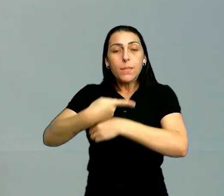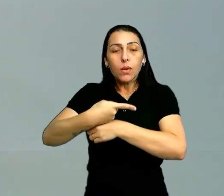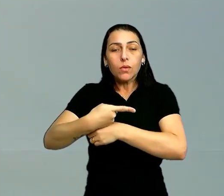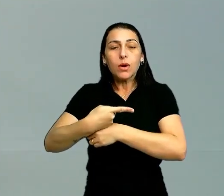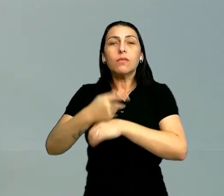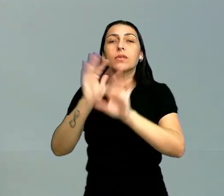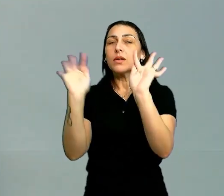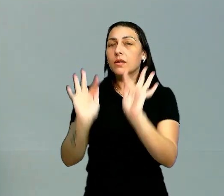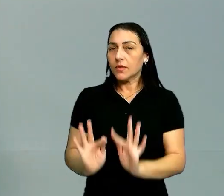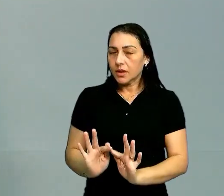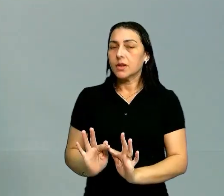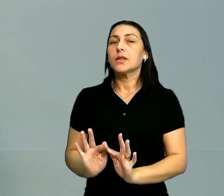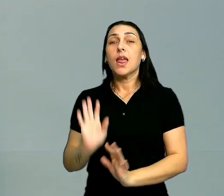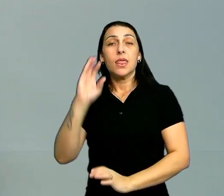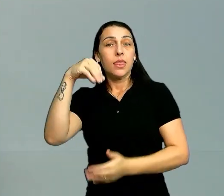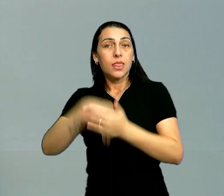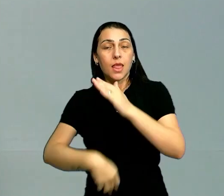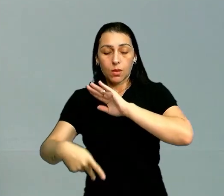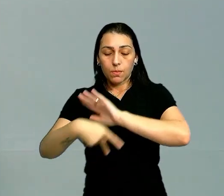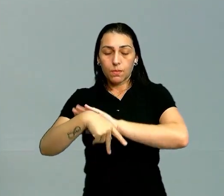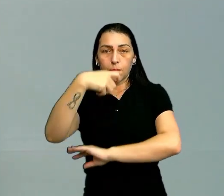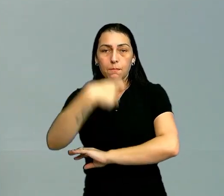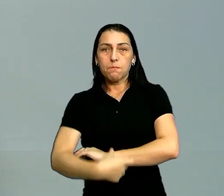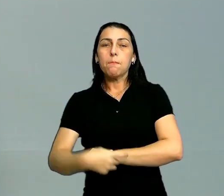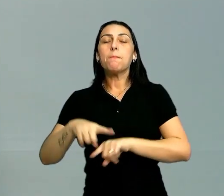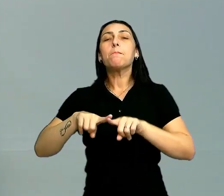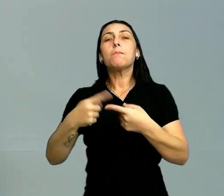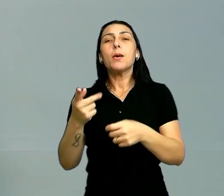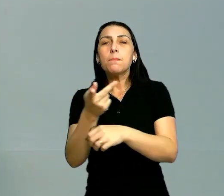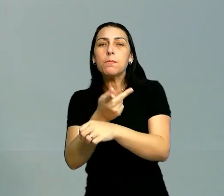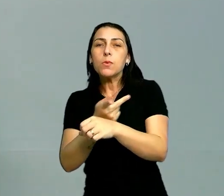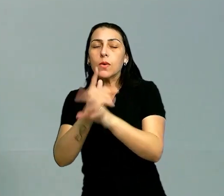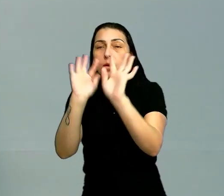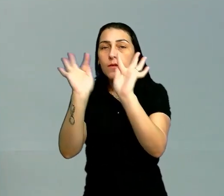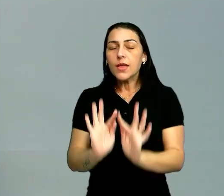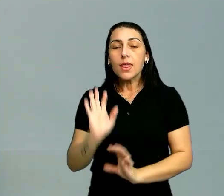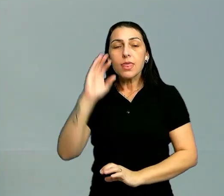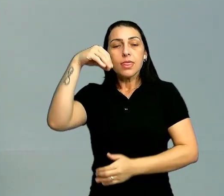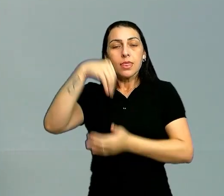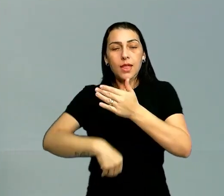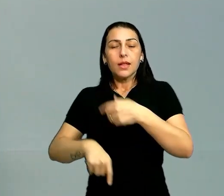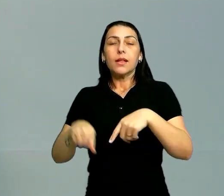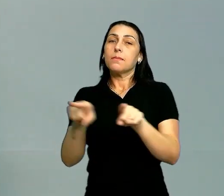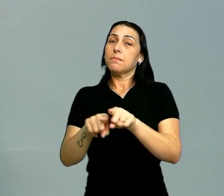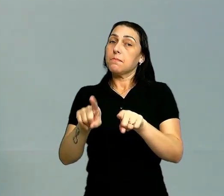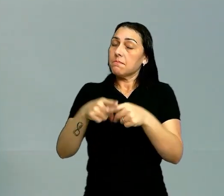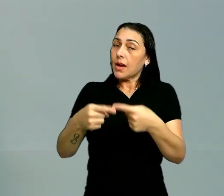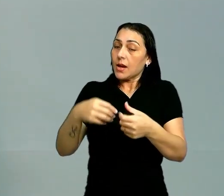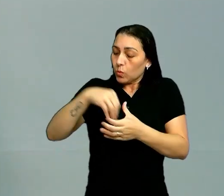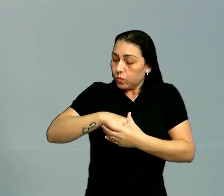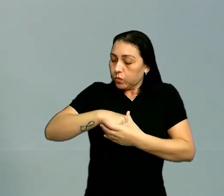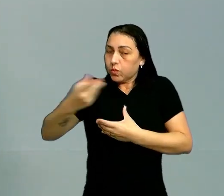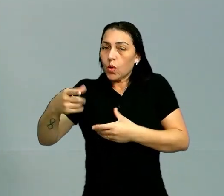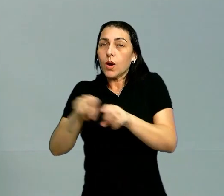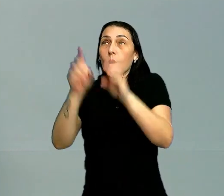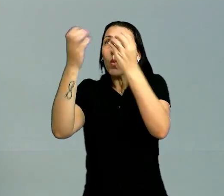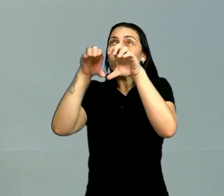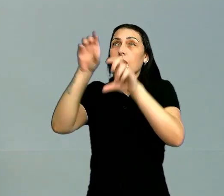a felicidade dentro de nós mesmos, mas nós devemos procurar a felicidade dentro de nós mesmos, mas também fora de nós. O